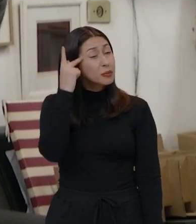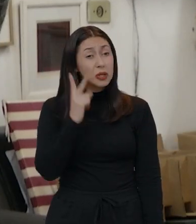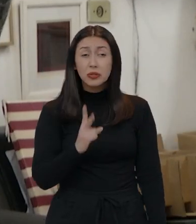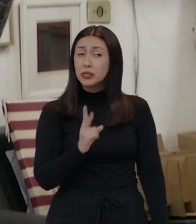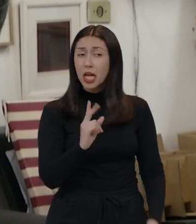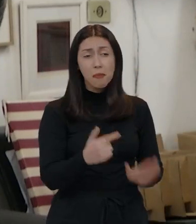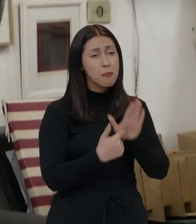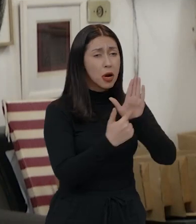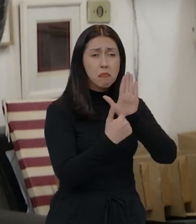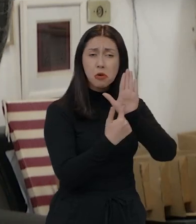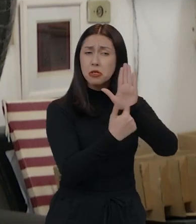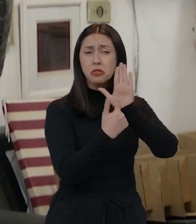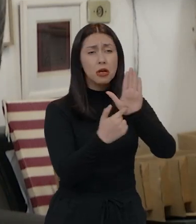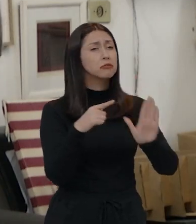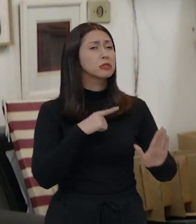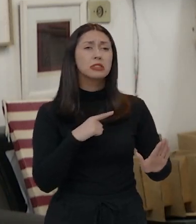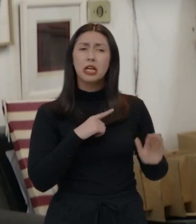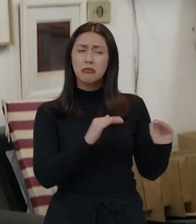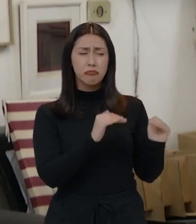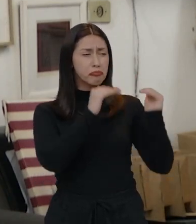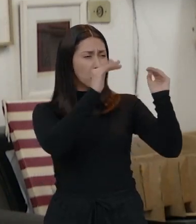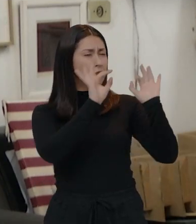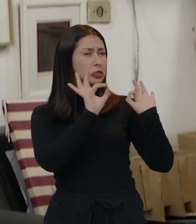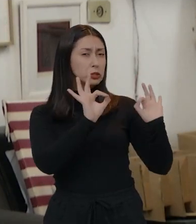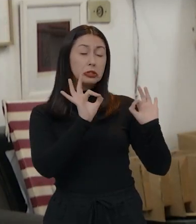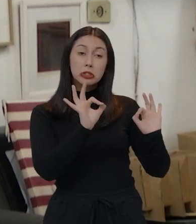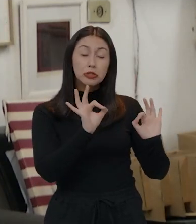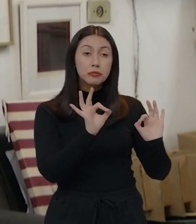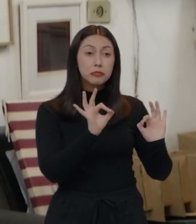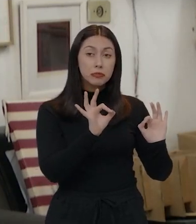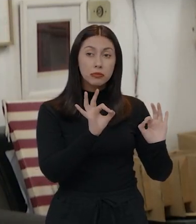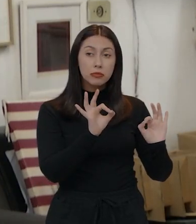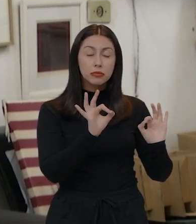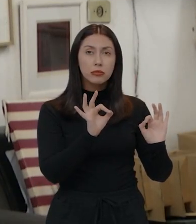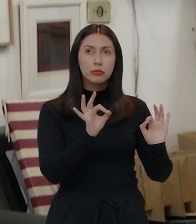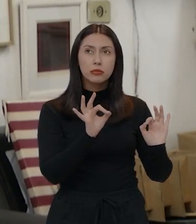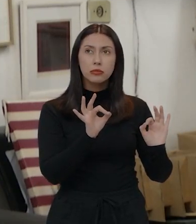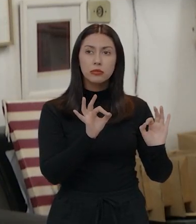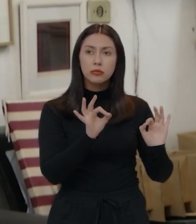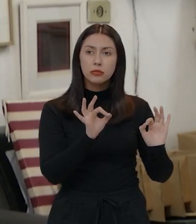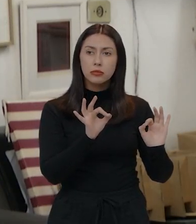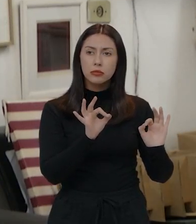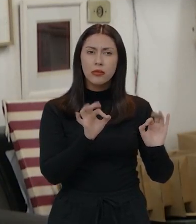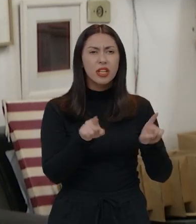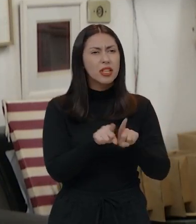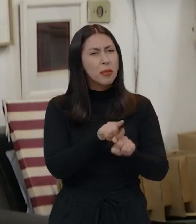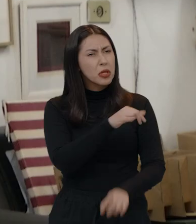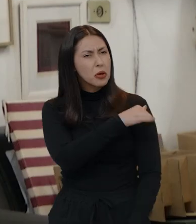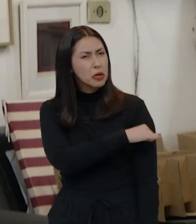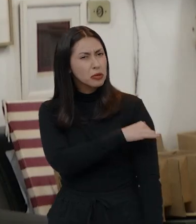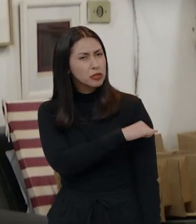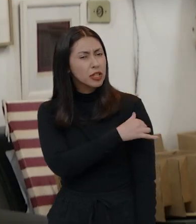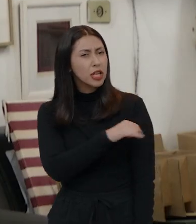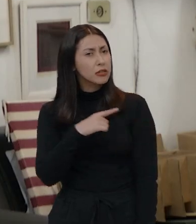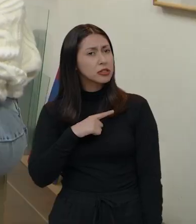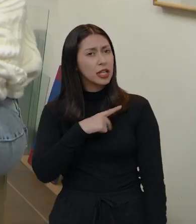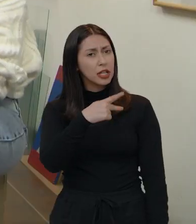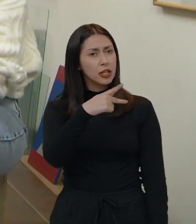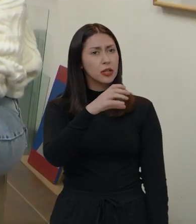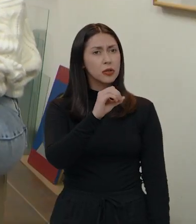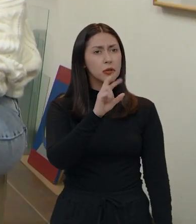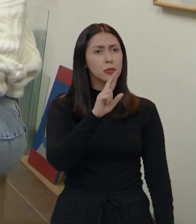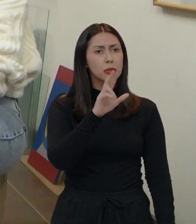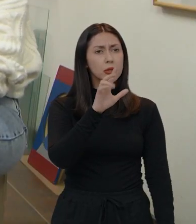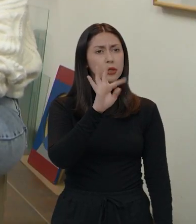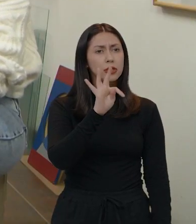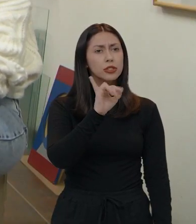está tendo exposições maravilhosas, de alto nível. Tá, né? Agora está tendo uma... Acho que no Rio de Janeiro, de Portinari. Os